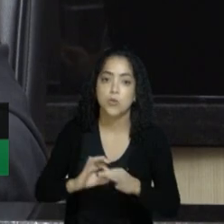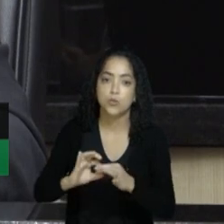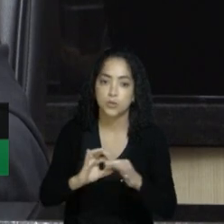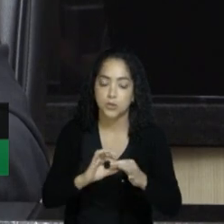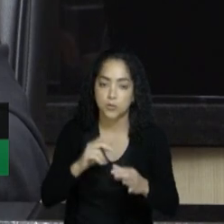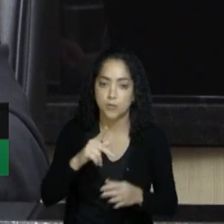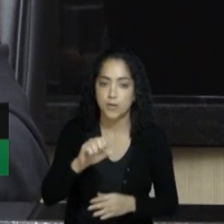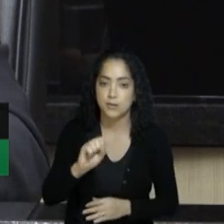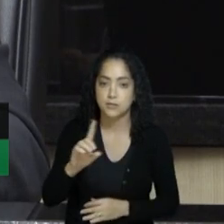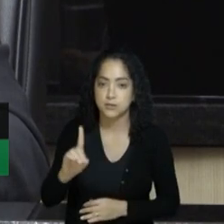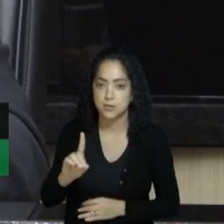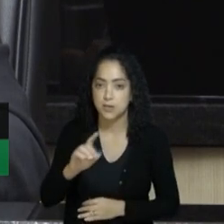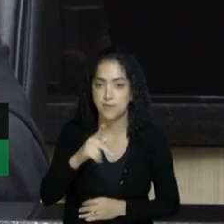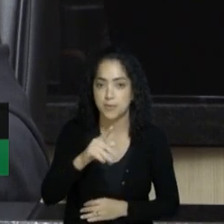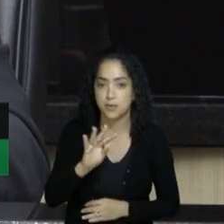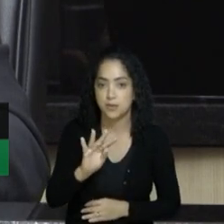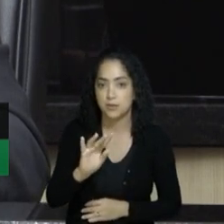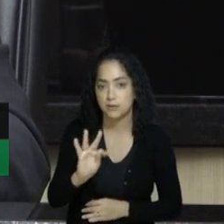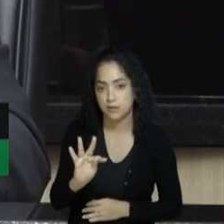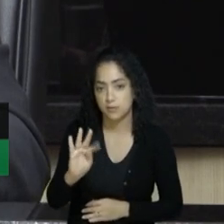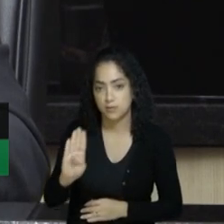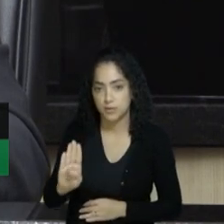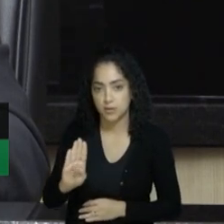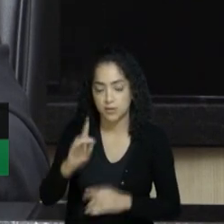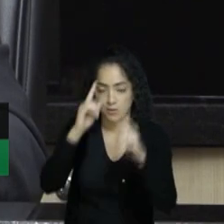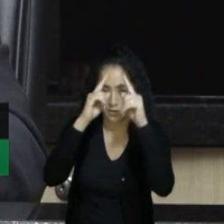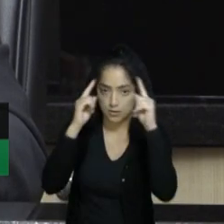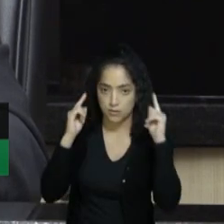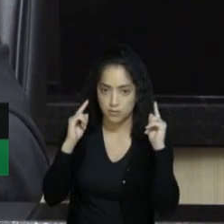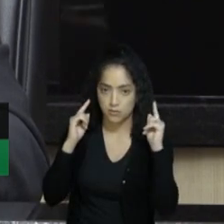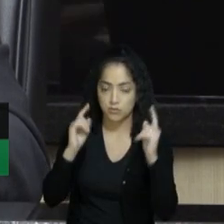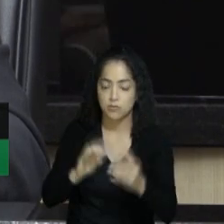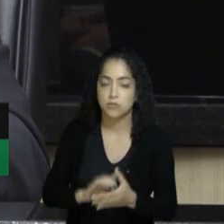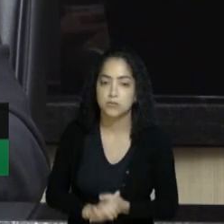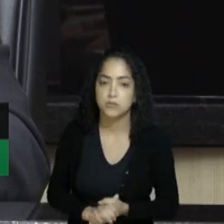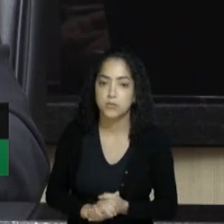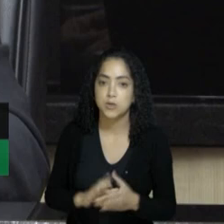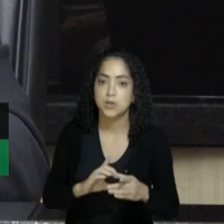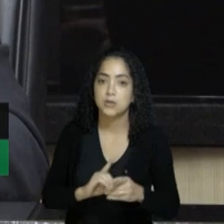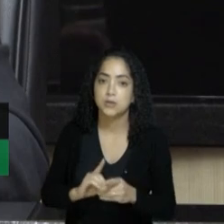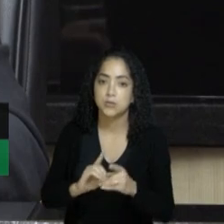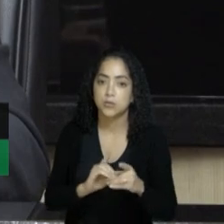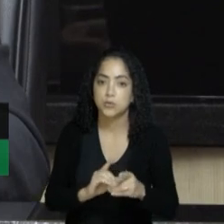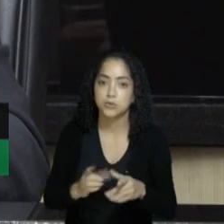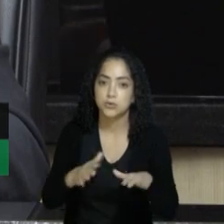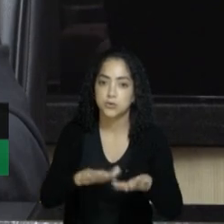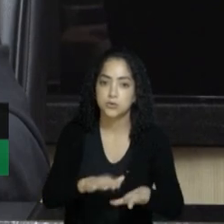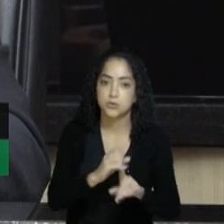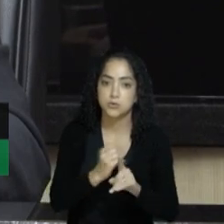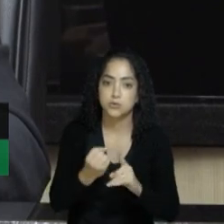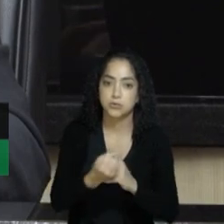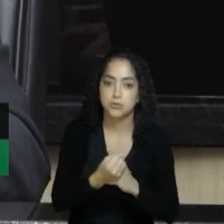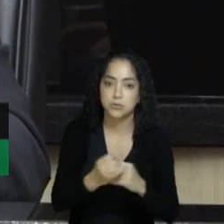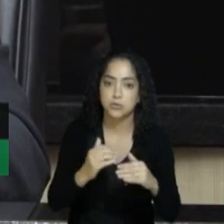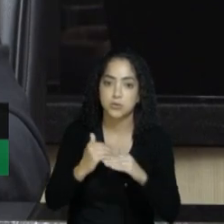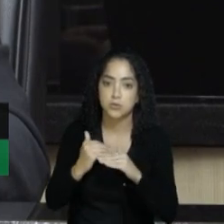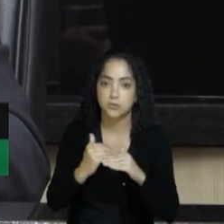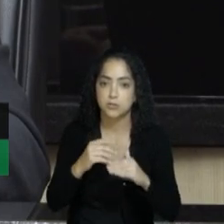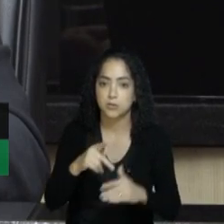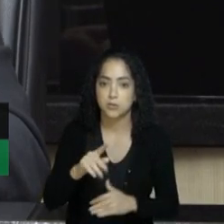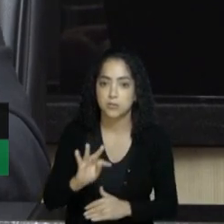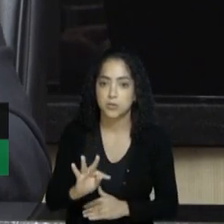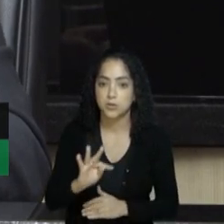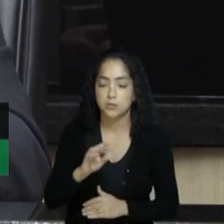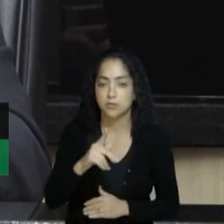e PTB, e Neudi Sareta, Bloco Democracia, Inclusão Social e Igualdade, PT e